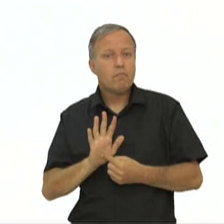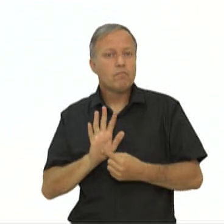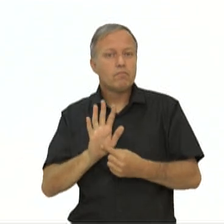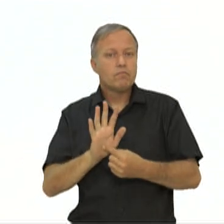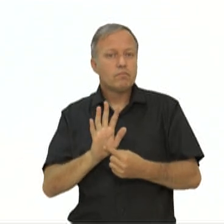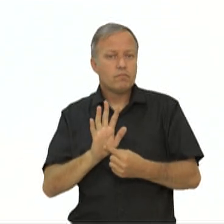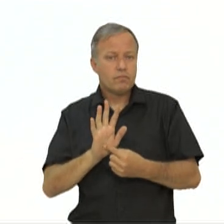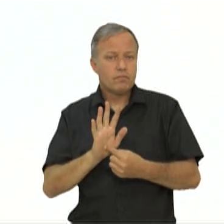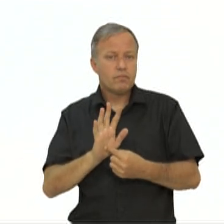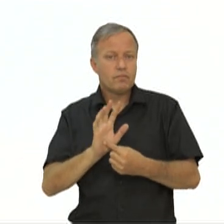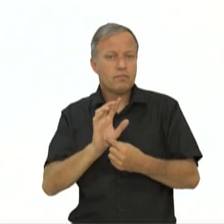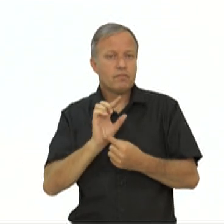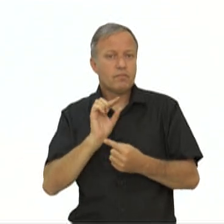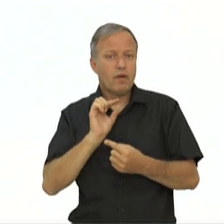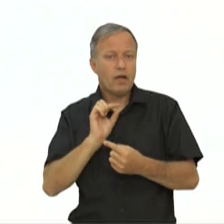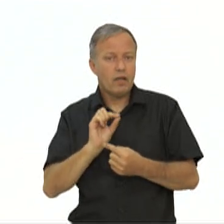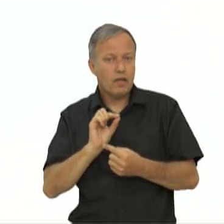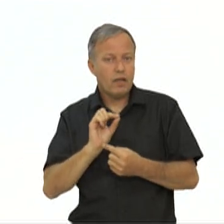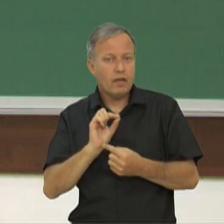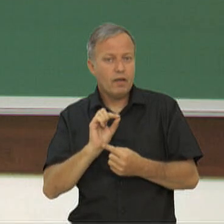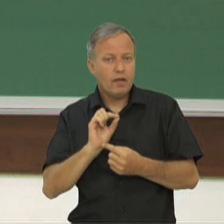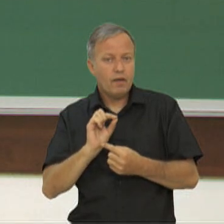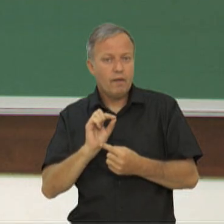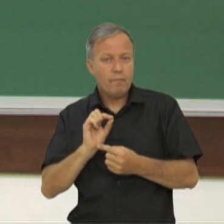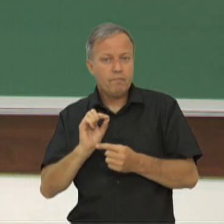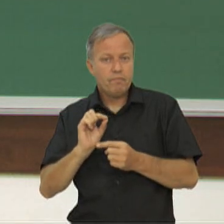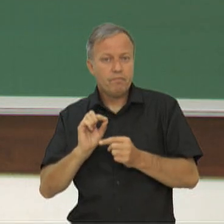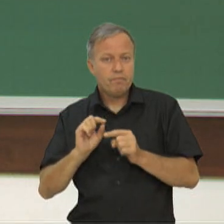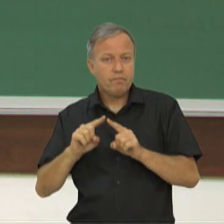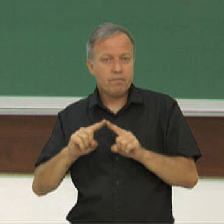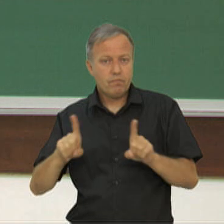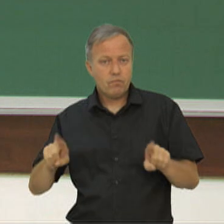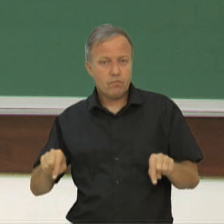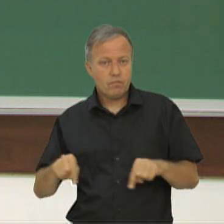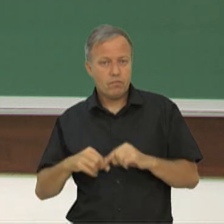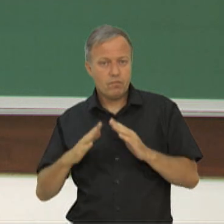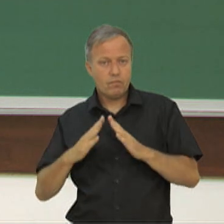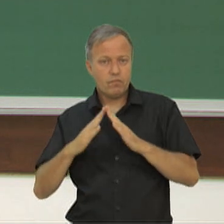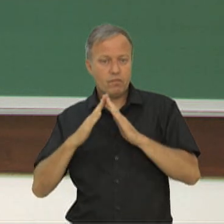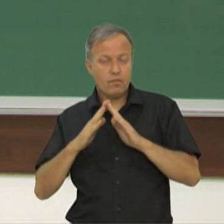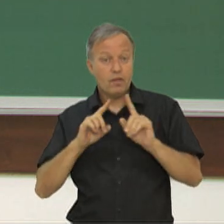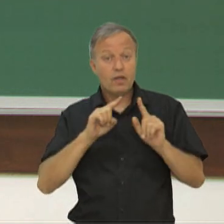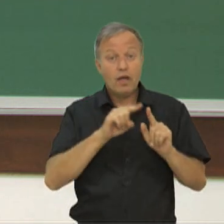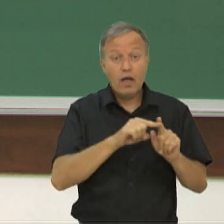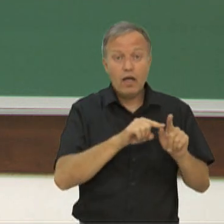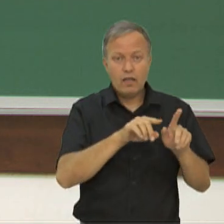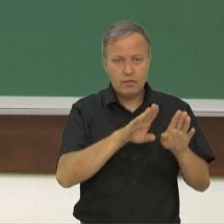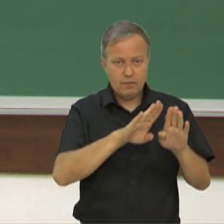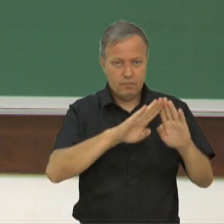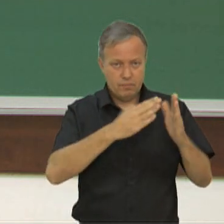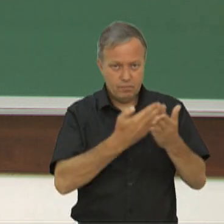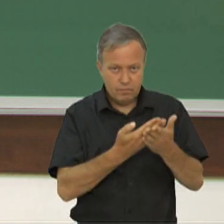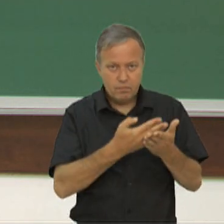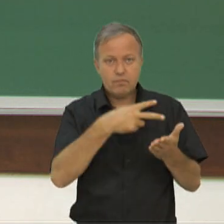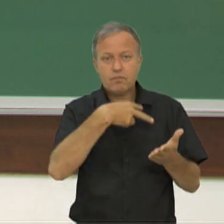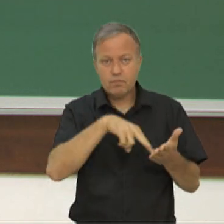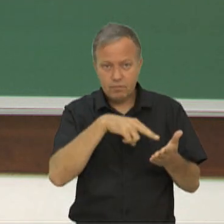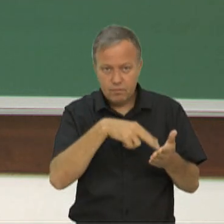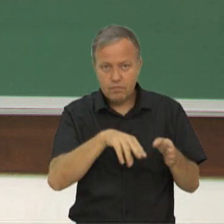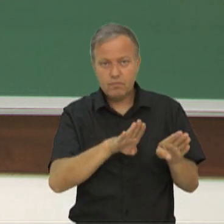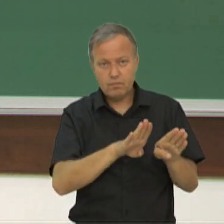mais distanciado da corte. Não que a corte não fosse ver, não. Mas não era feito somente